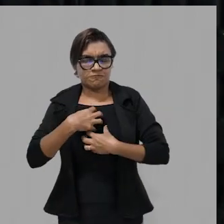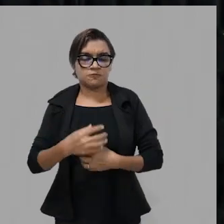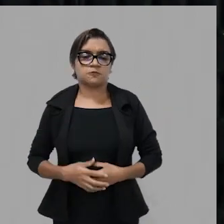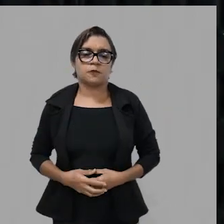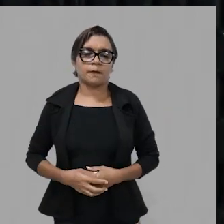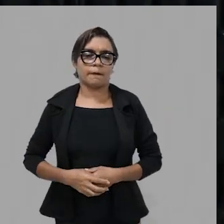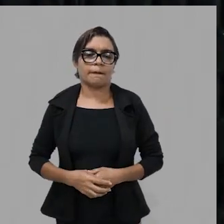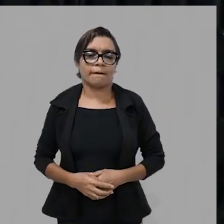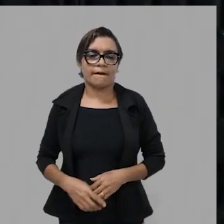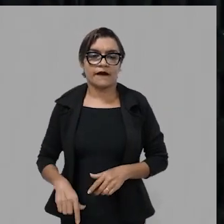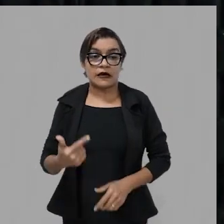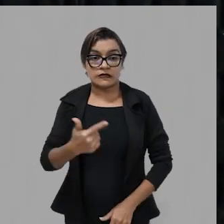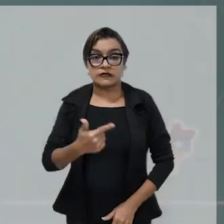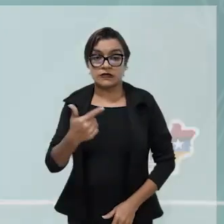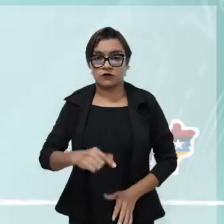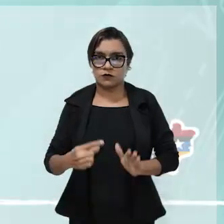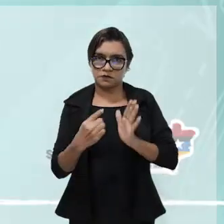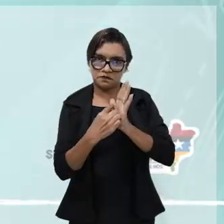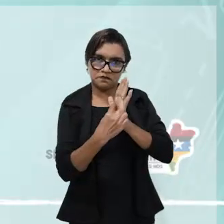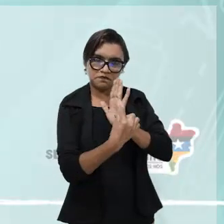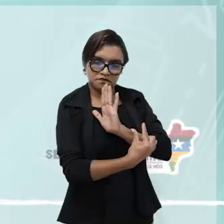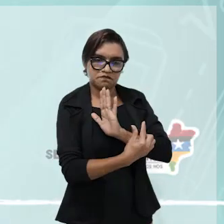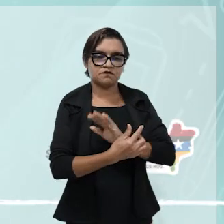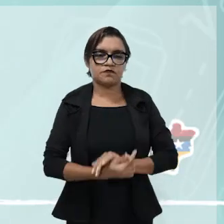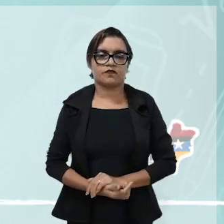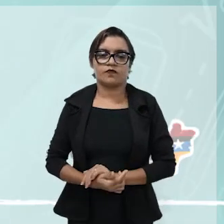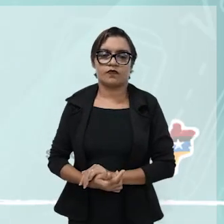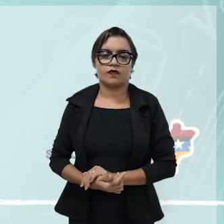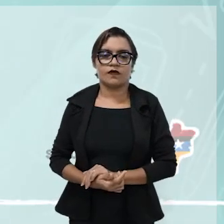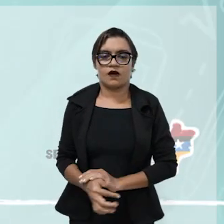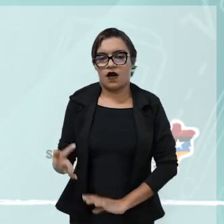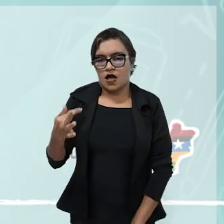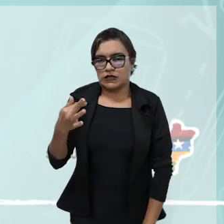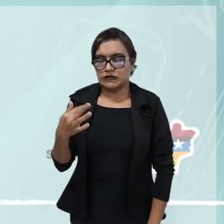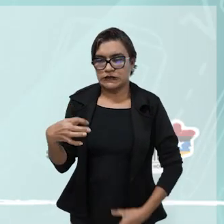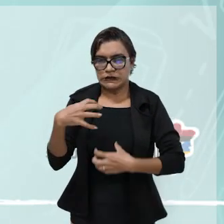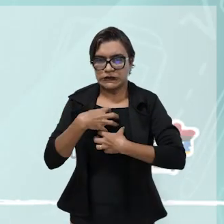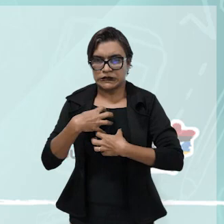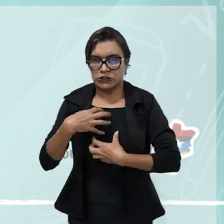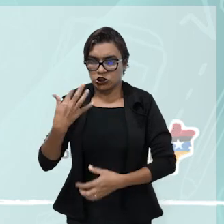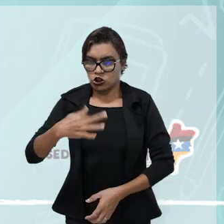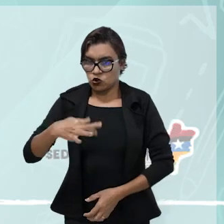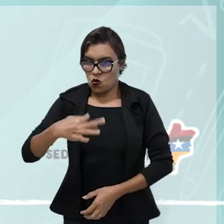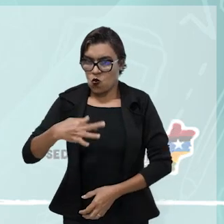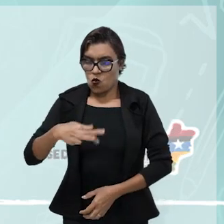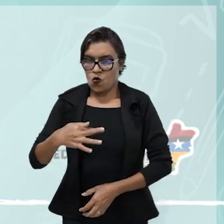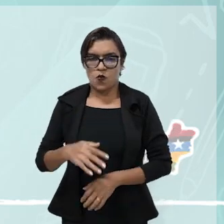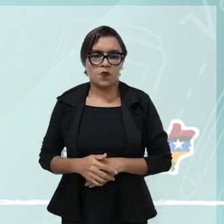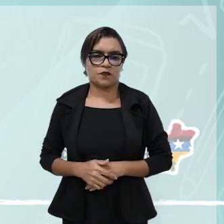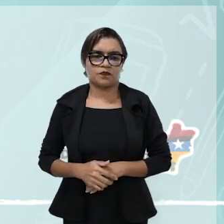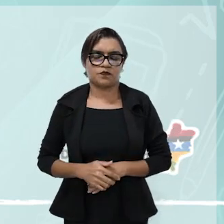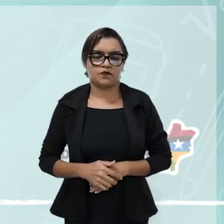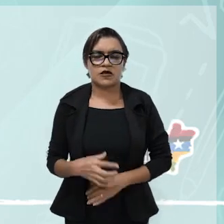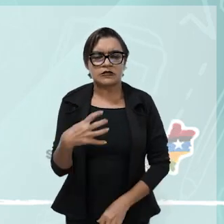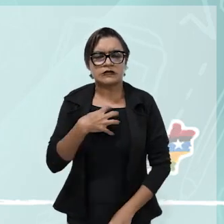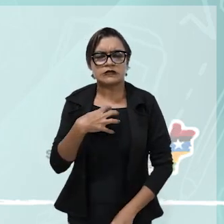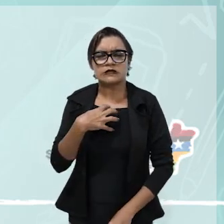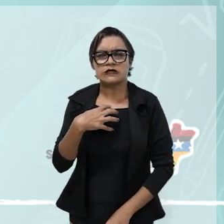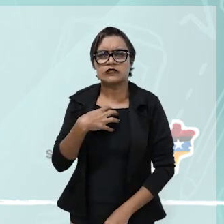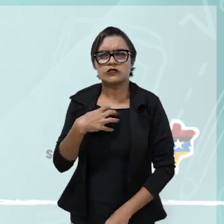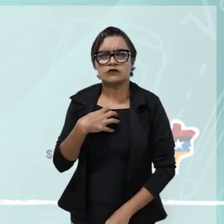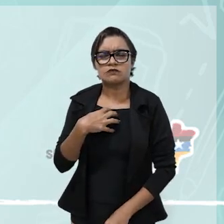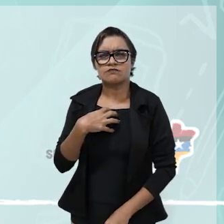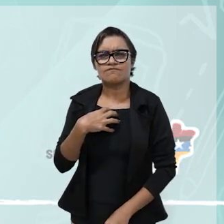estrofe. A dor causada por sua condição fica evidente na segunda estrofe. Tal sentimento fazia fugir